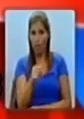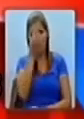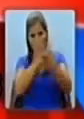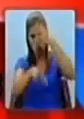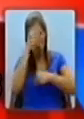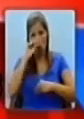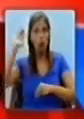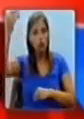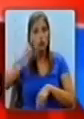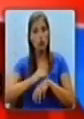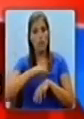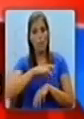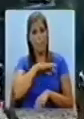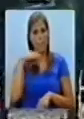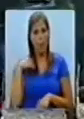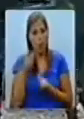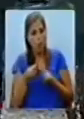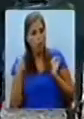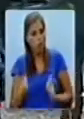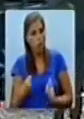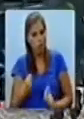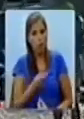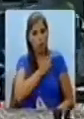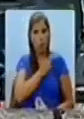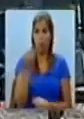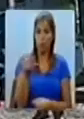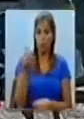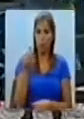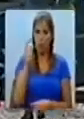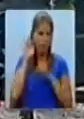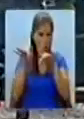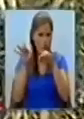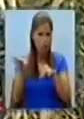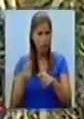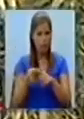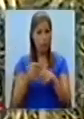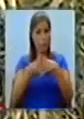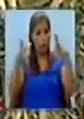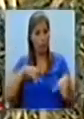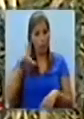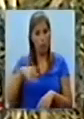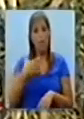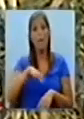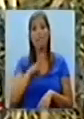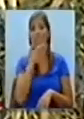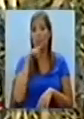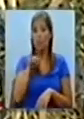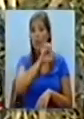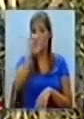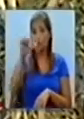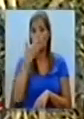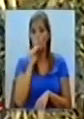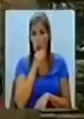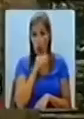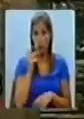ser um dos futuros médicos e muita muita qualidade a universidade do porto foi mais procurado do país mais de 7.800 estudantes escolheram